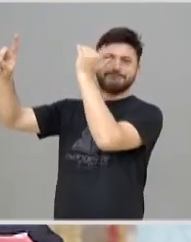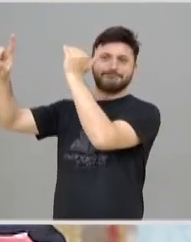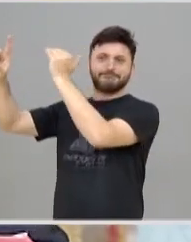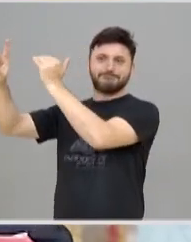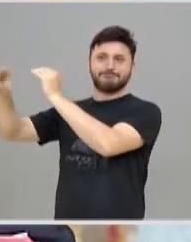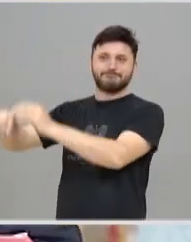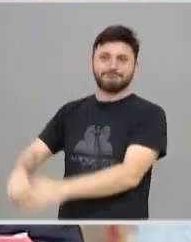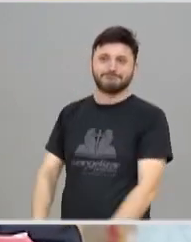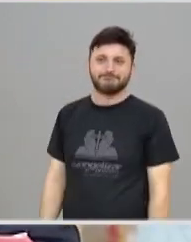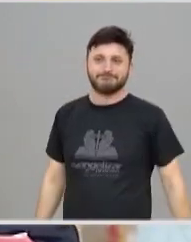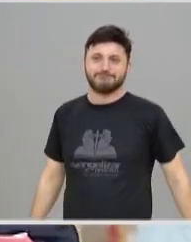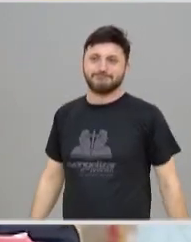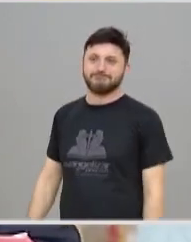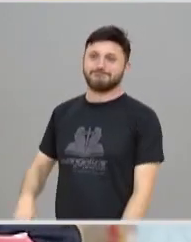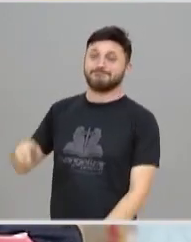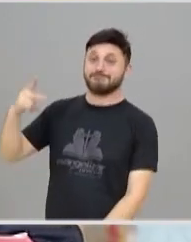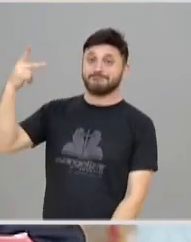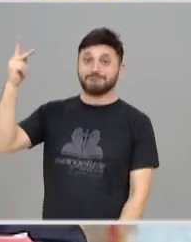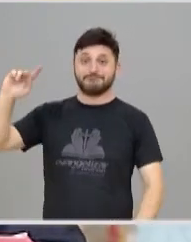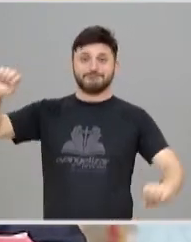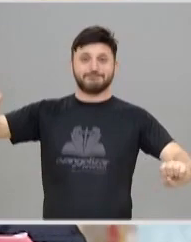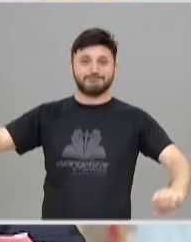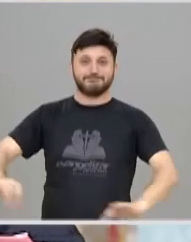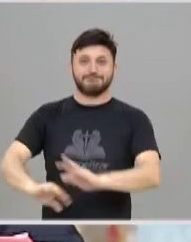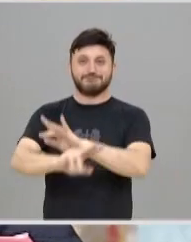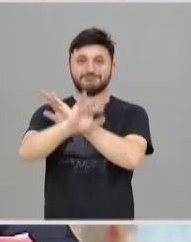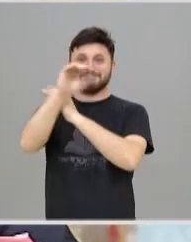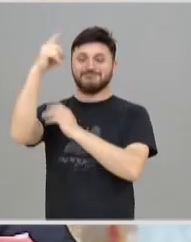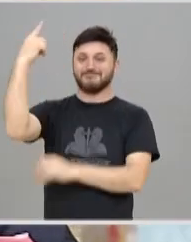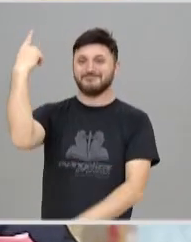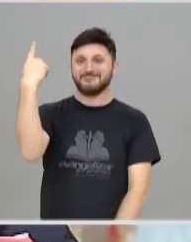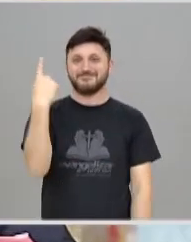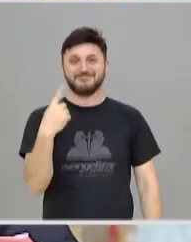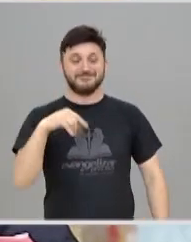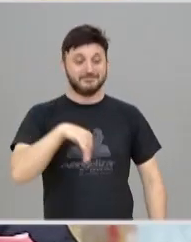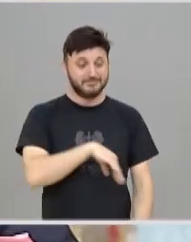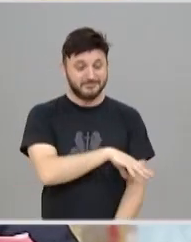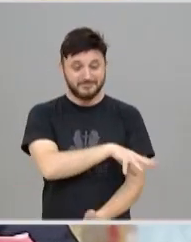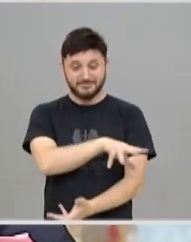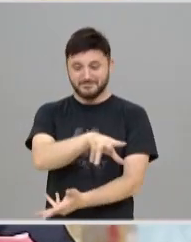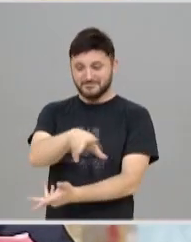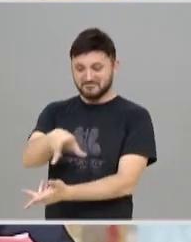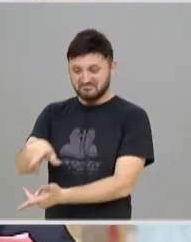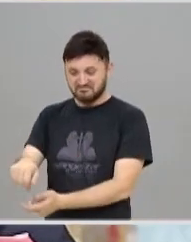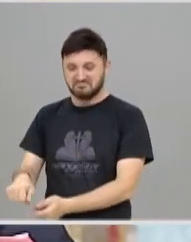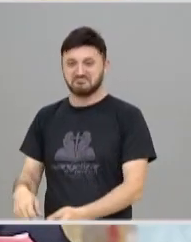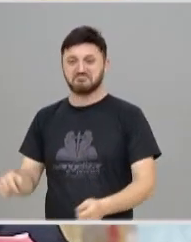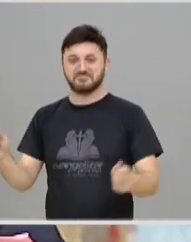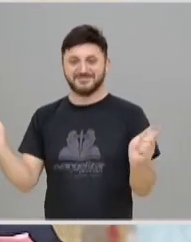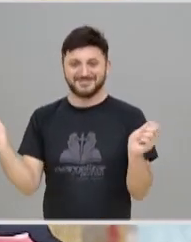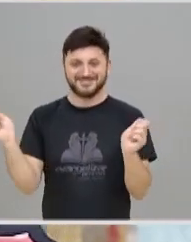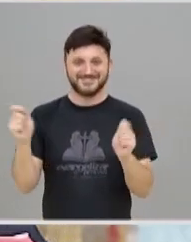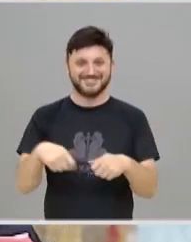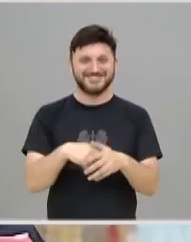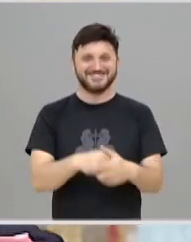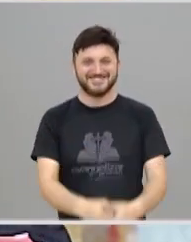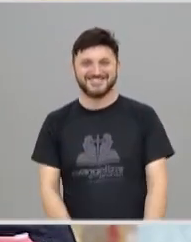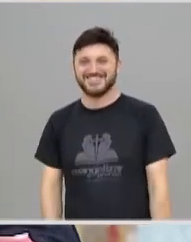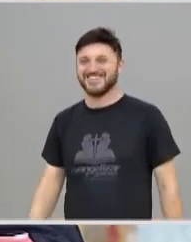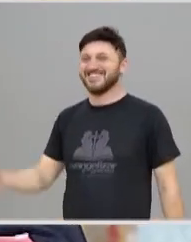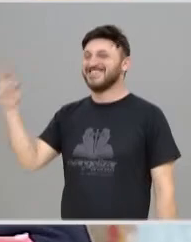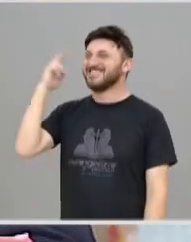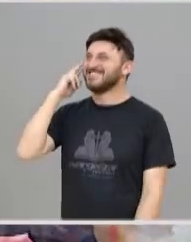temem, e a glória habitará em nossa terra.